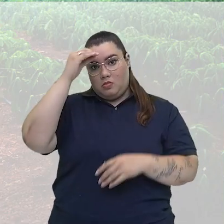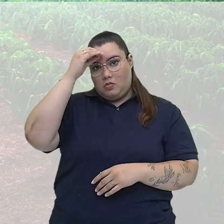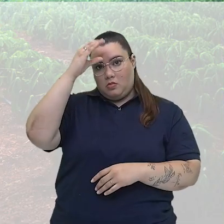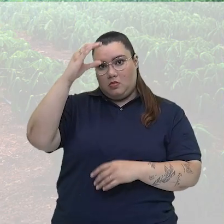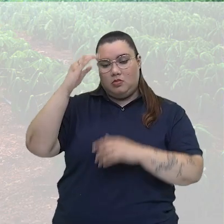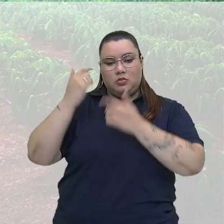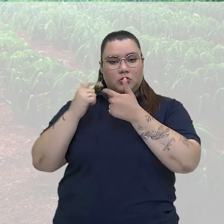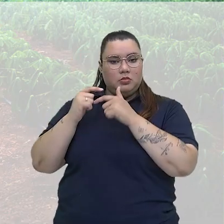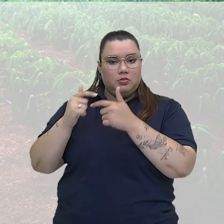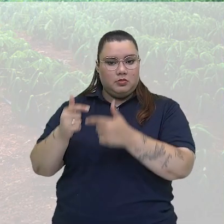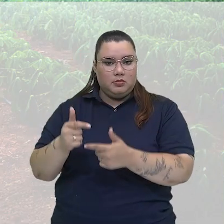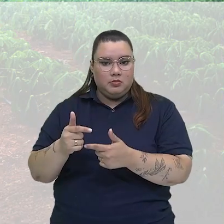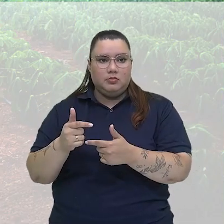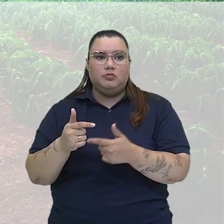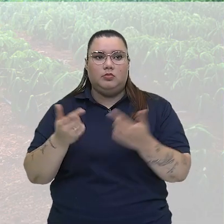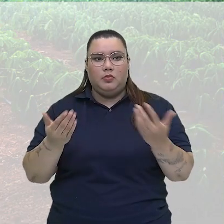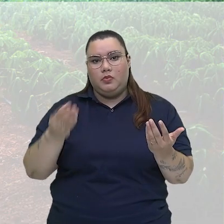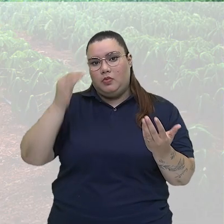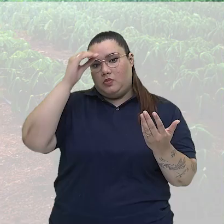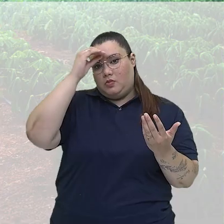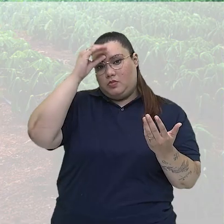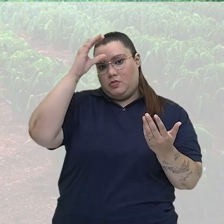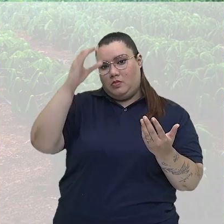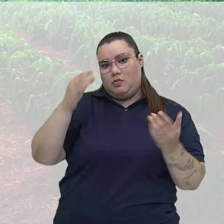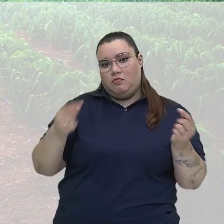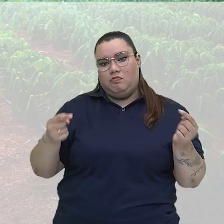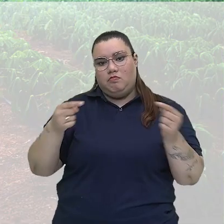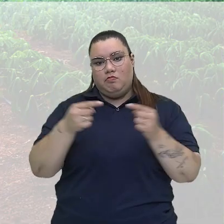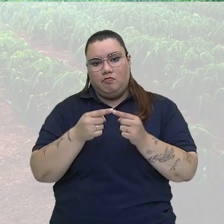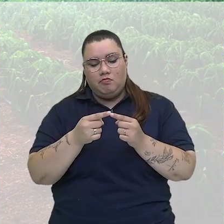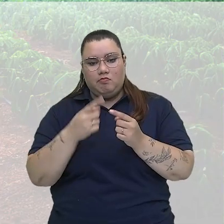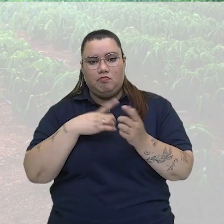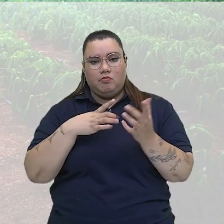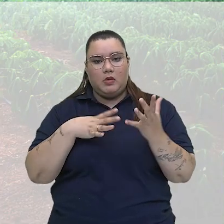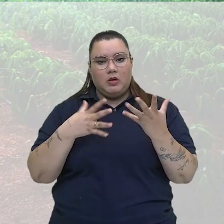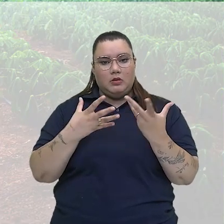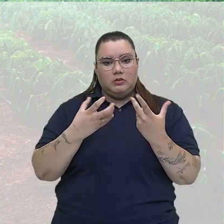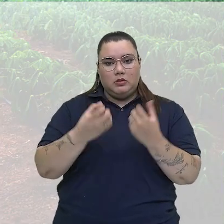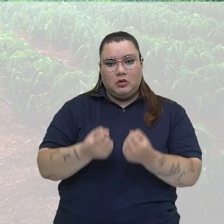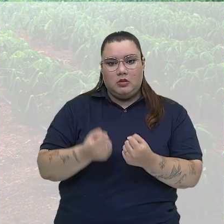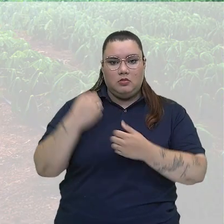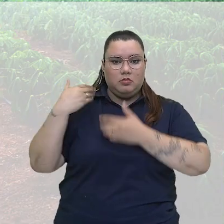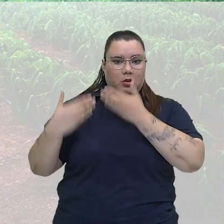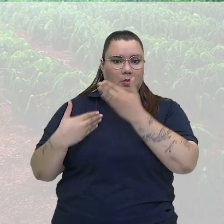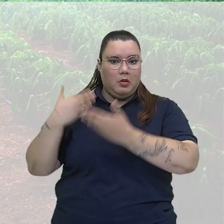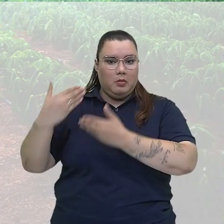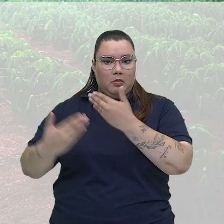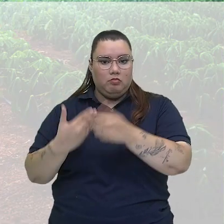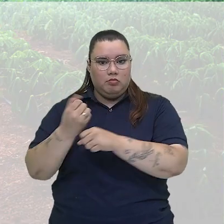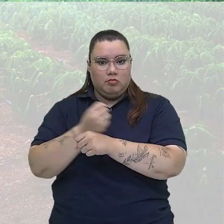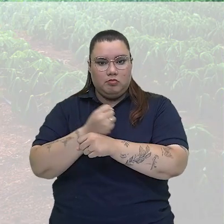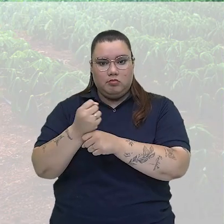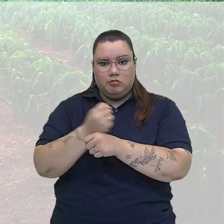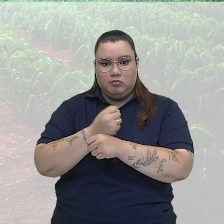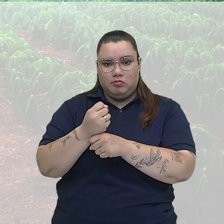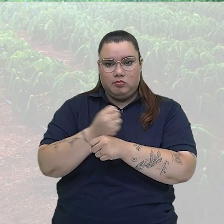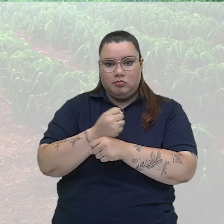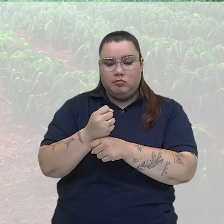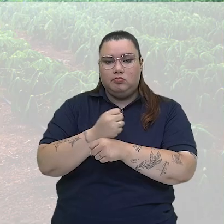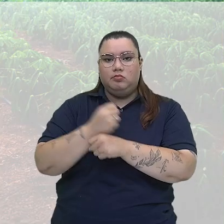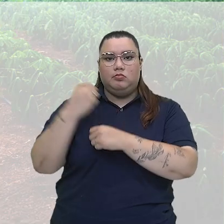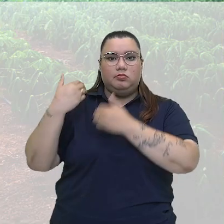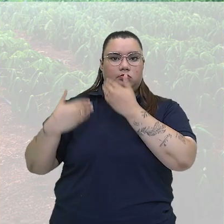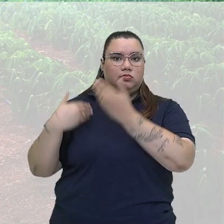conhecimentos tradicionais, né? Conhecimentos que foram sendo adquiridos ali ao longo do tempo, que foram sendo